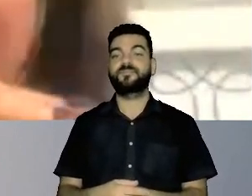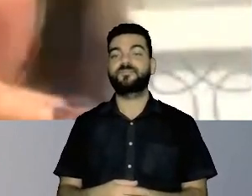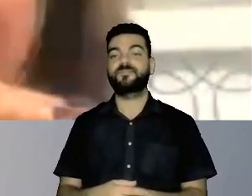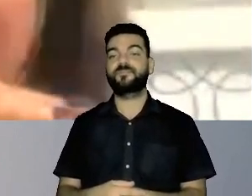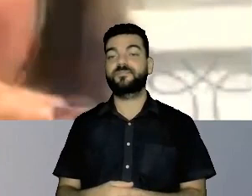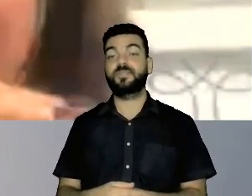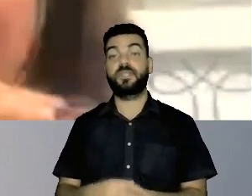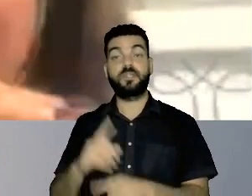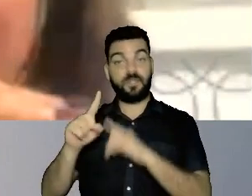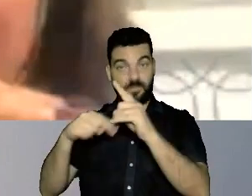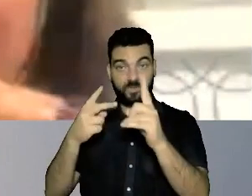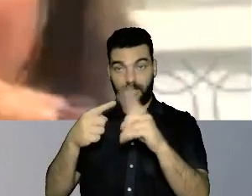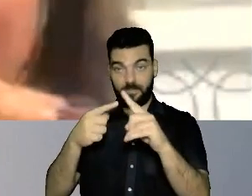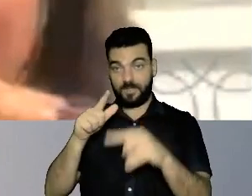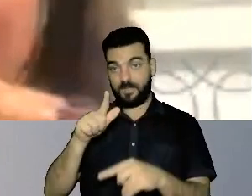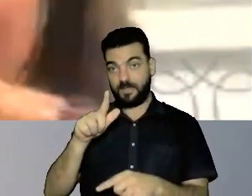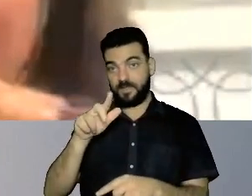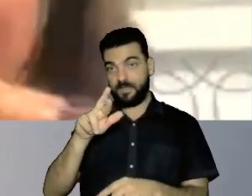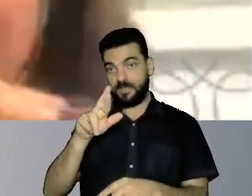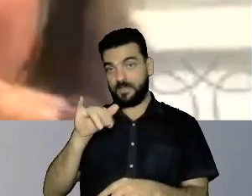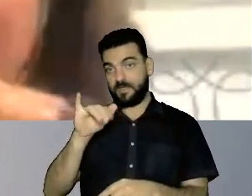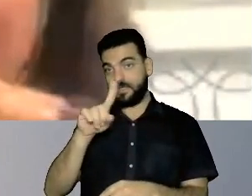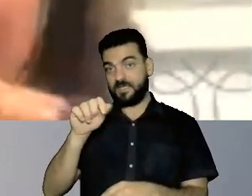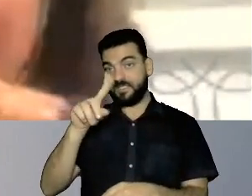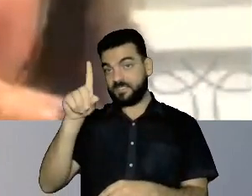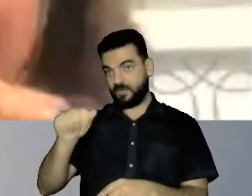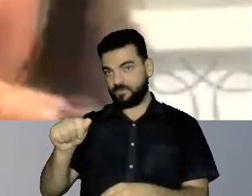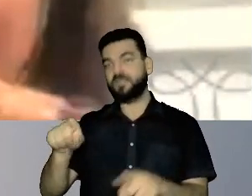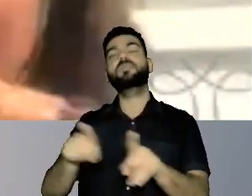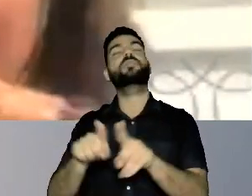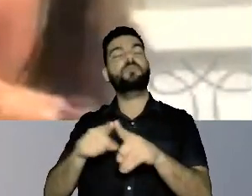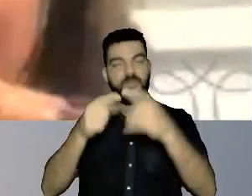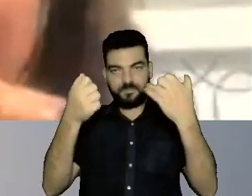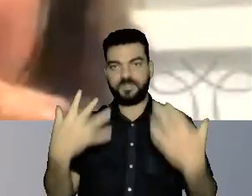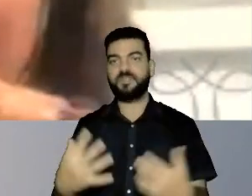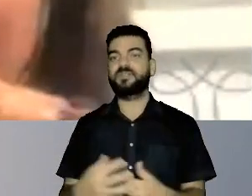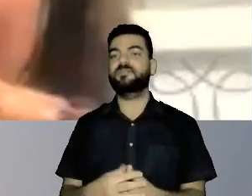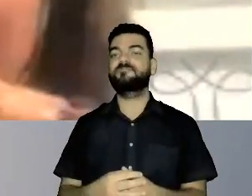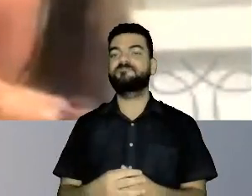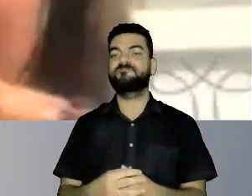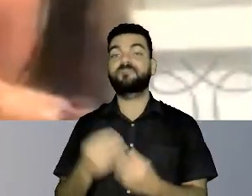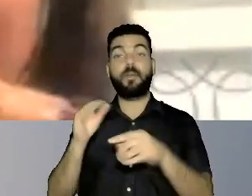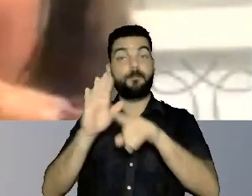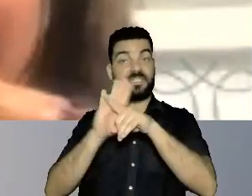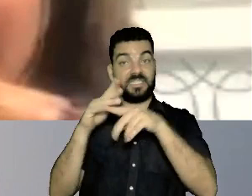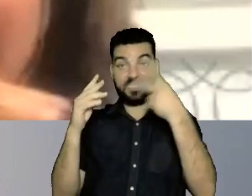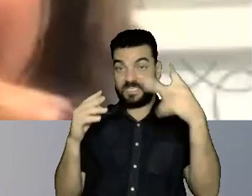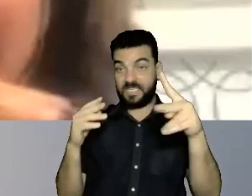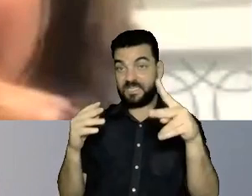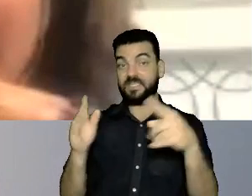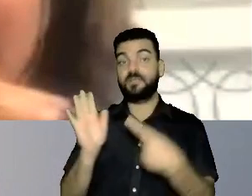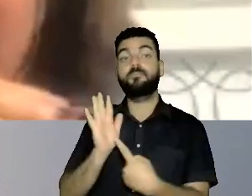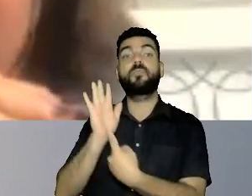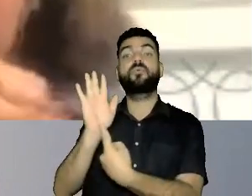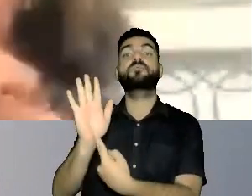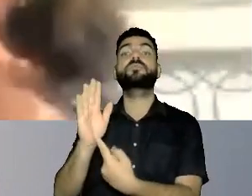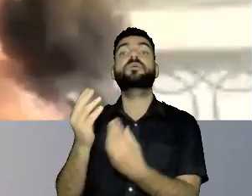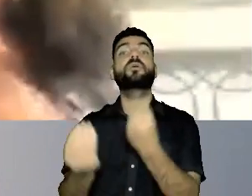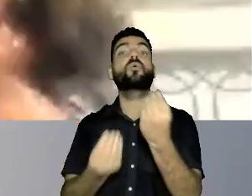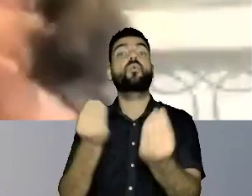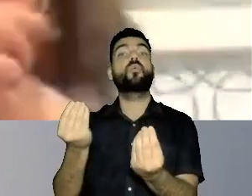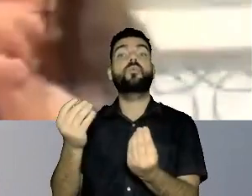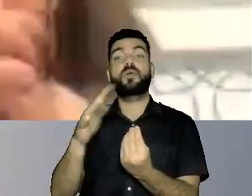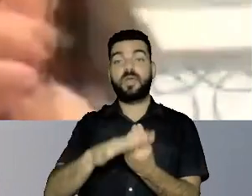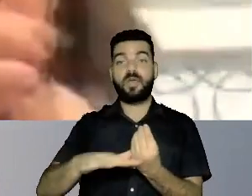arte, e a própria Griselda Pollock, ela vai completando esse